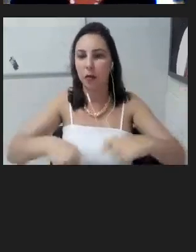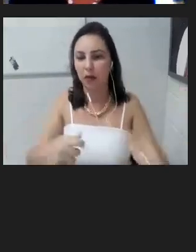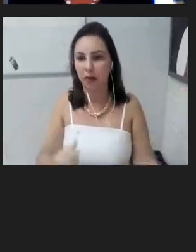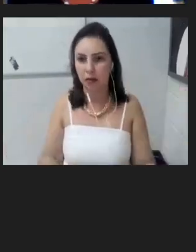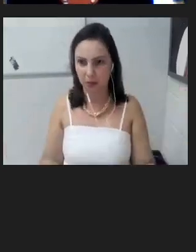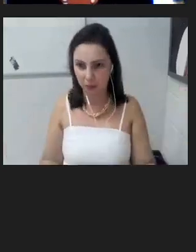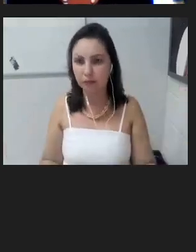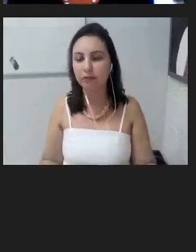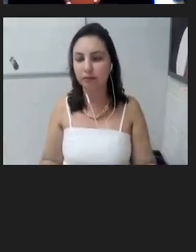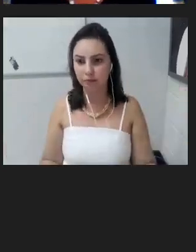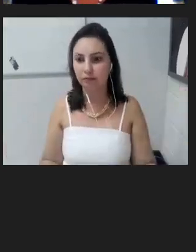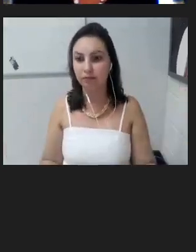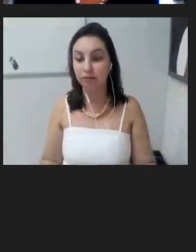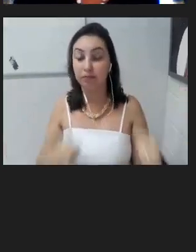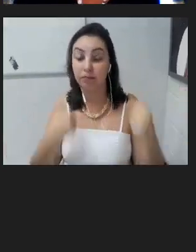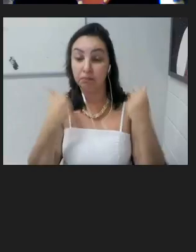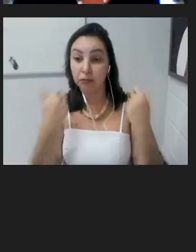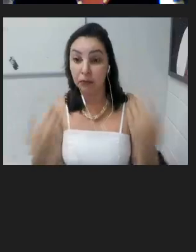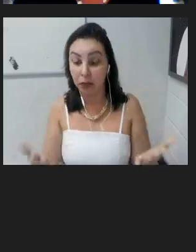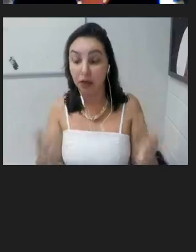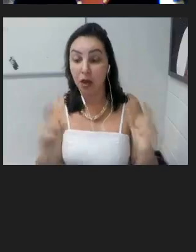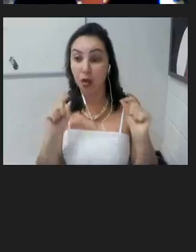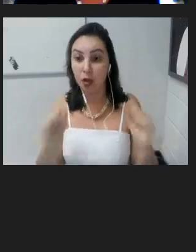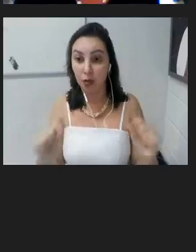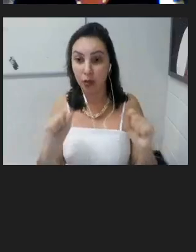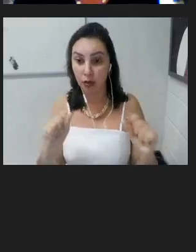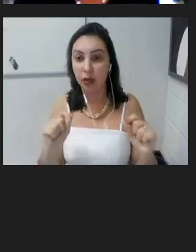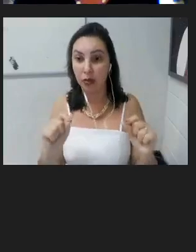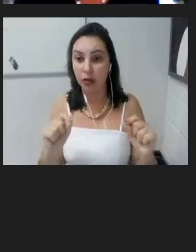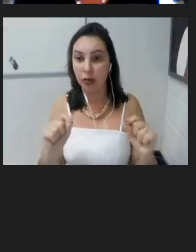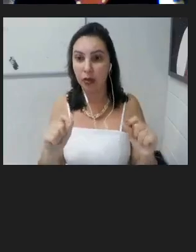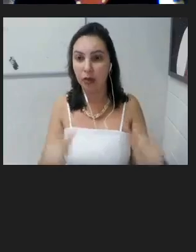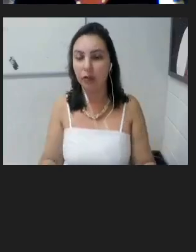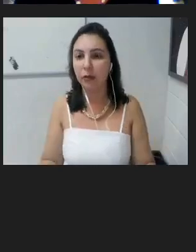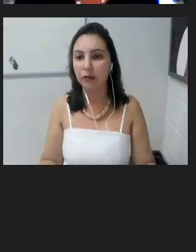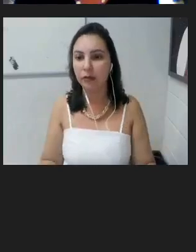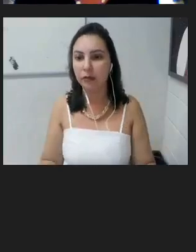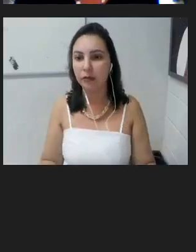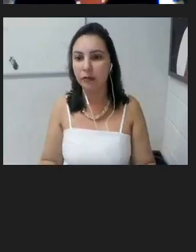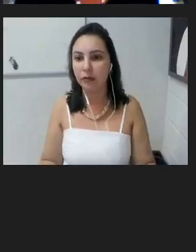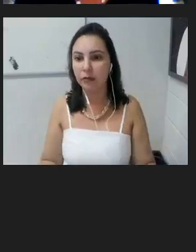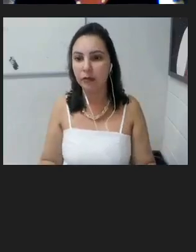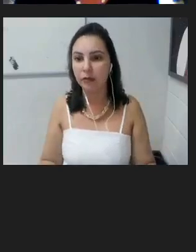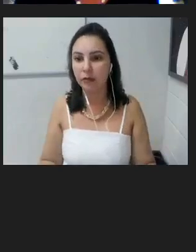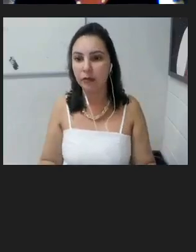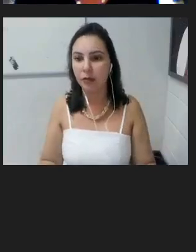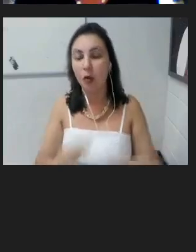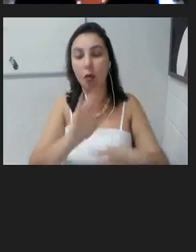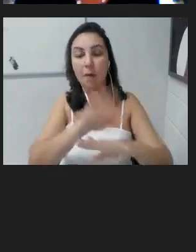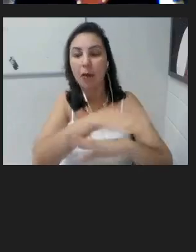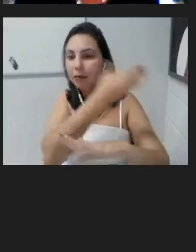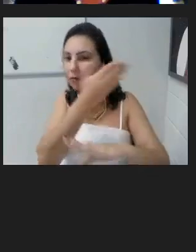E nesse sentido, que é o que eu falei que valeria aí uma tarde a gente sentar